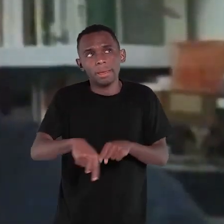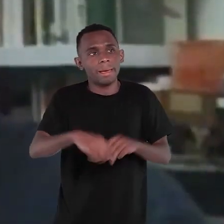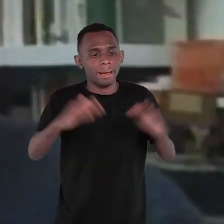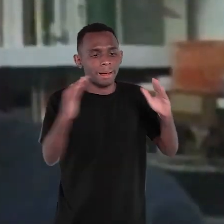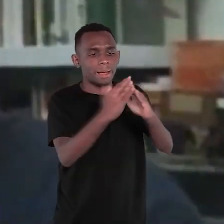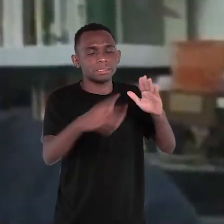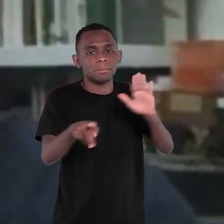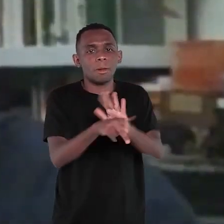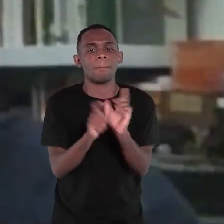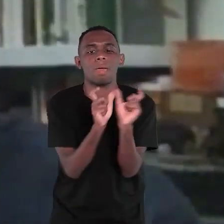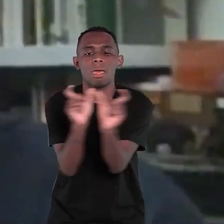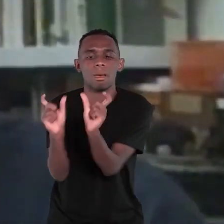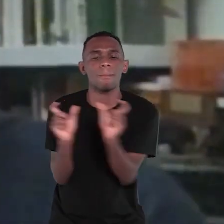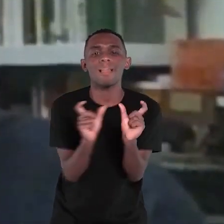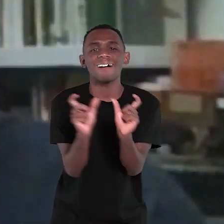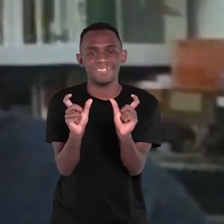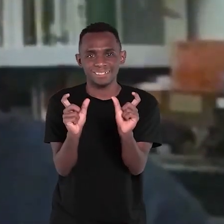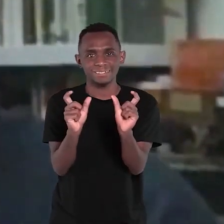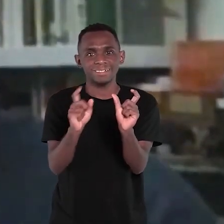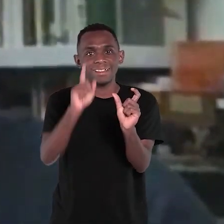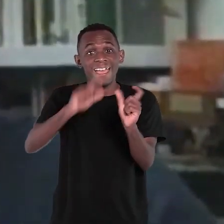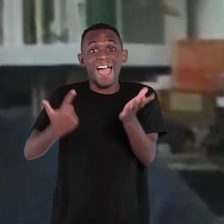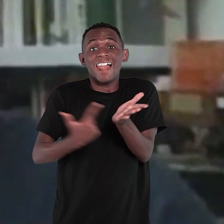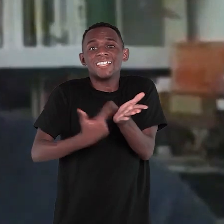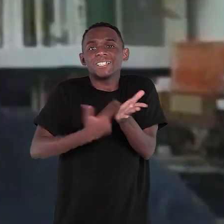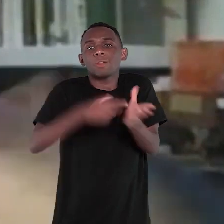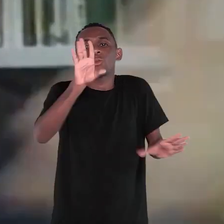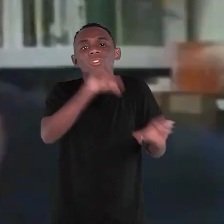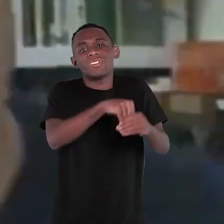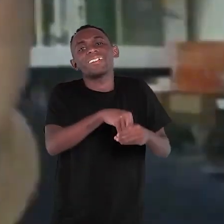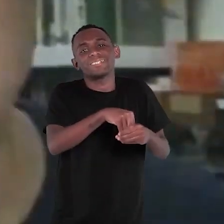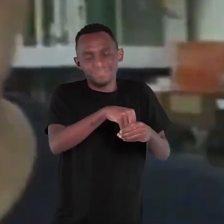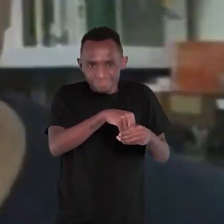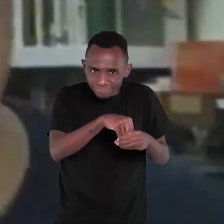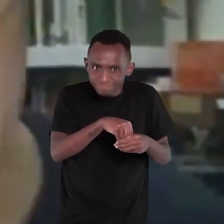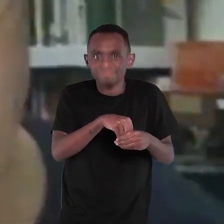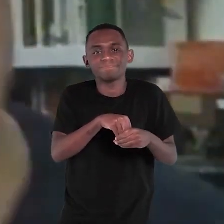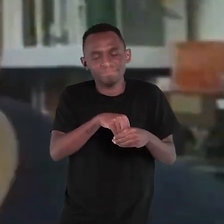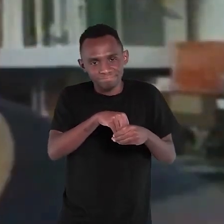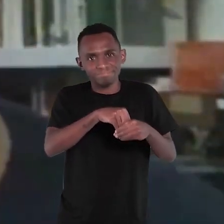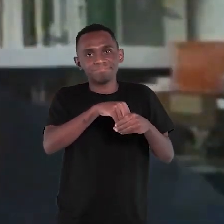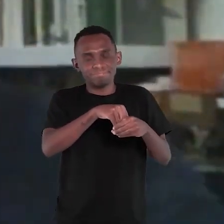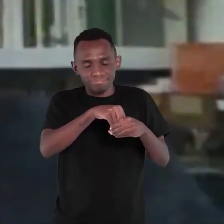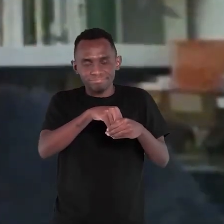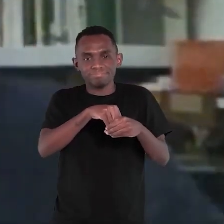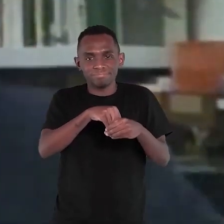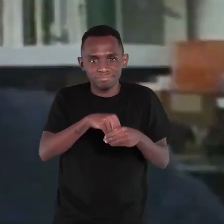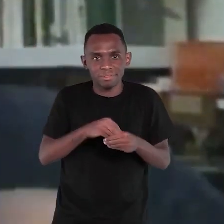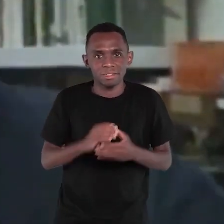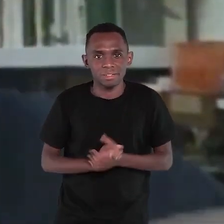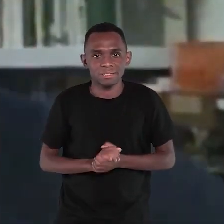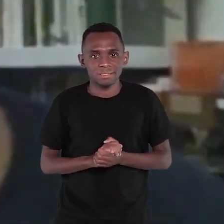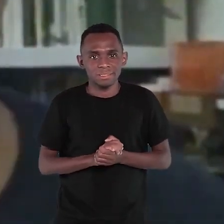de fato, né? É o lugar onde a literatura encontra